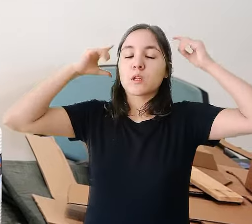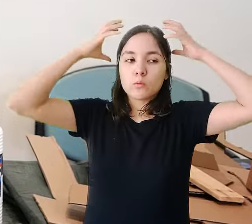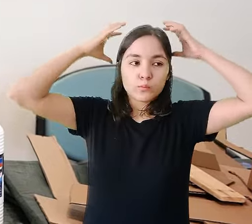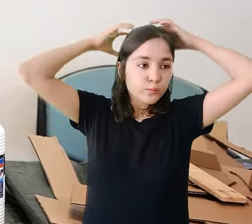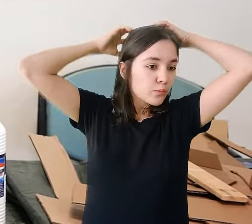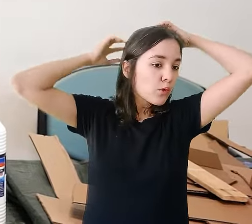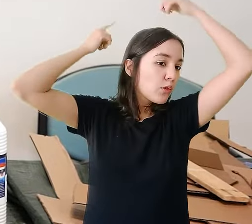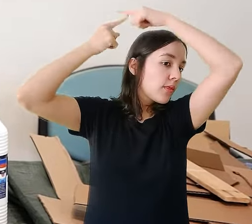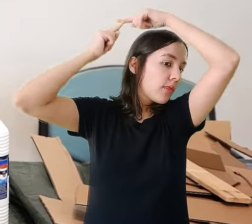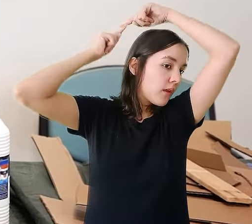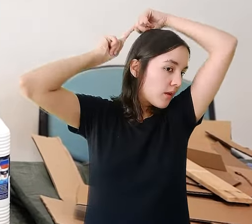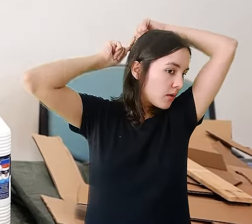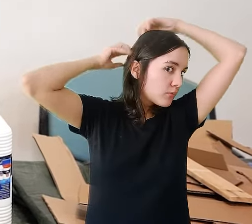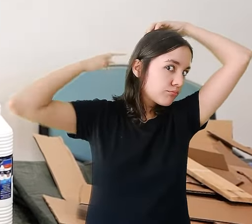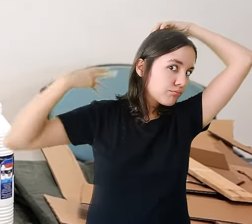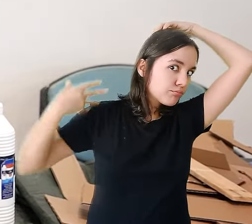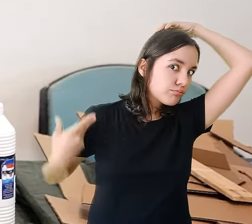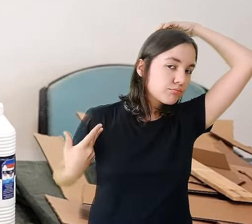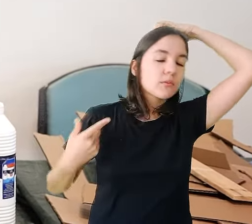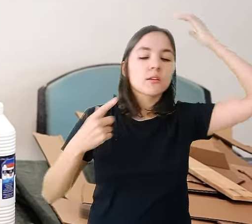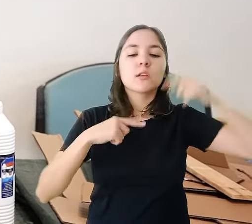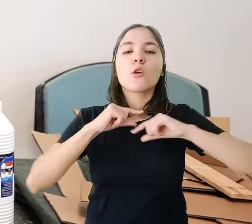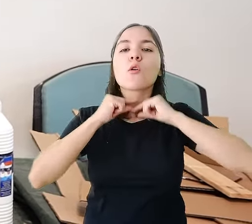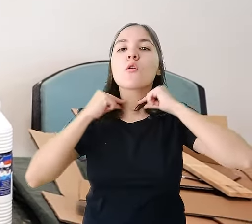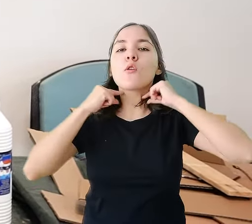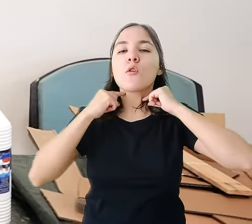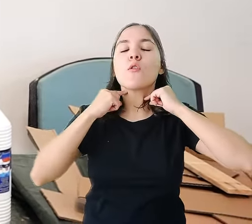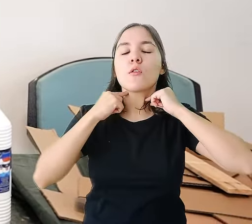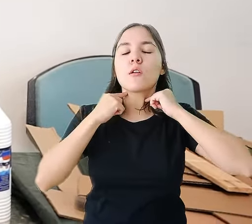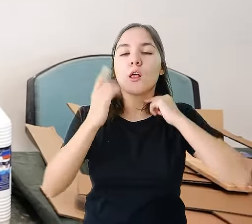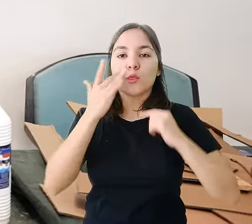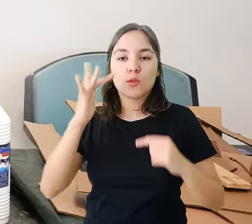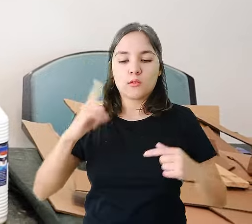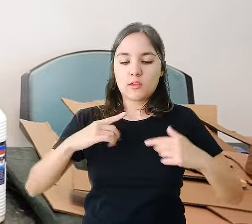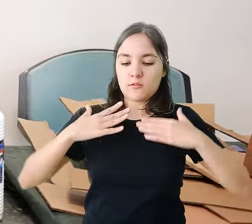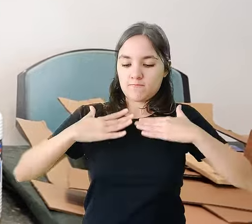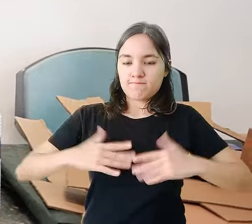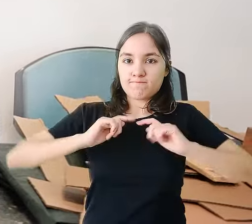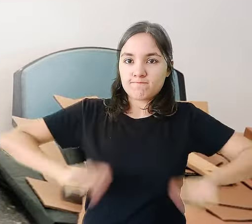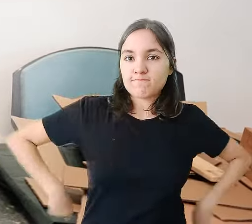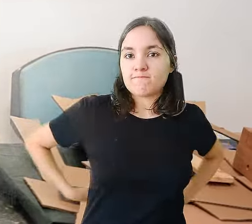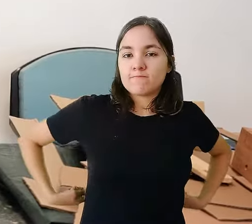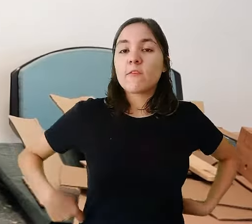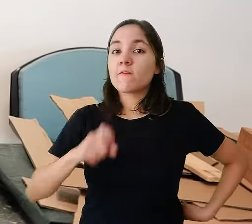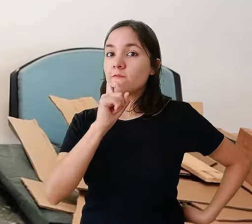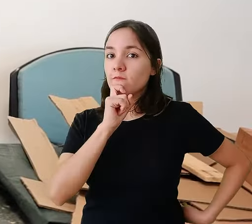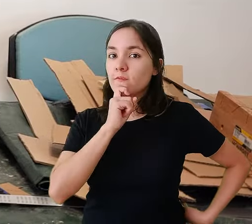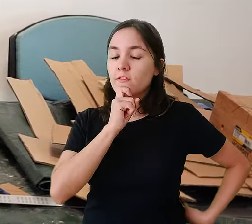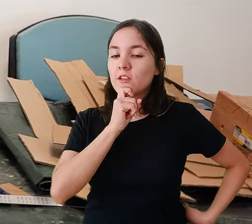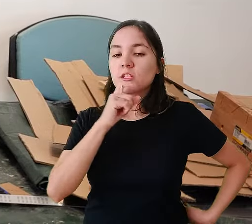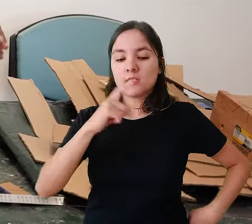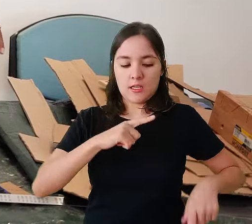afro, hoje estou de tranças longas, estou com colar dourado, estou vestida com avental